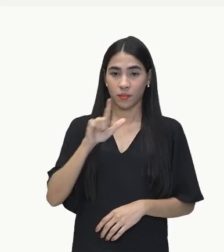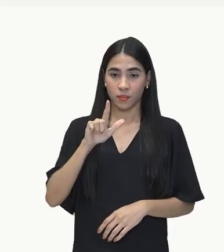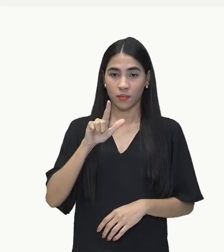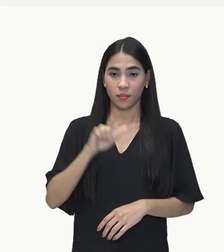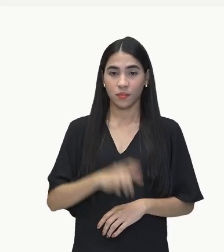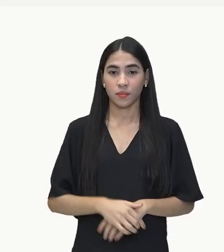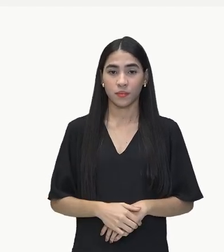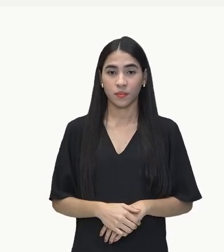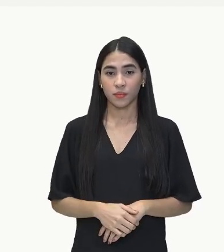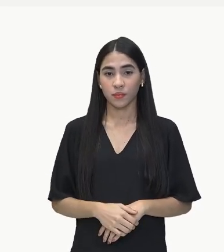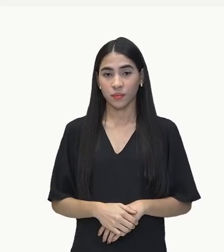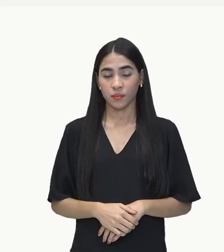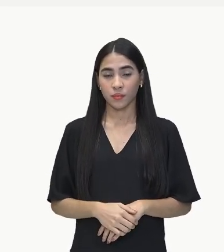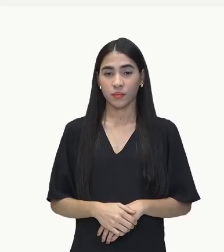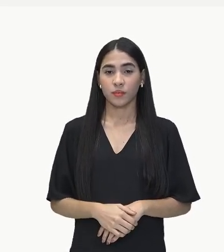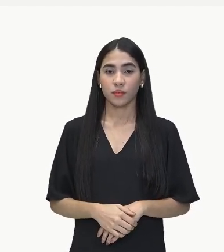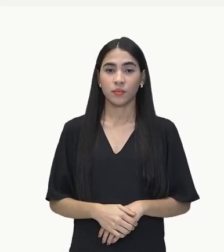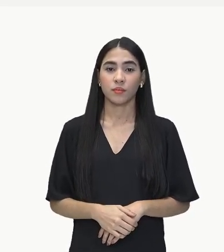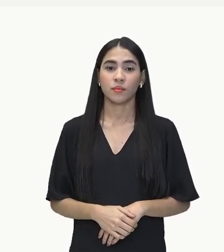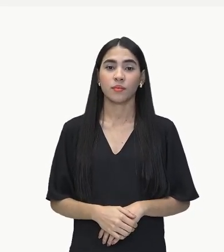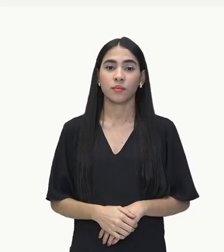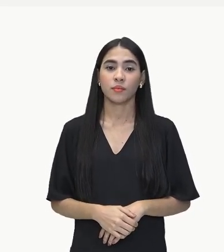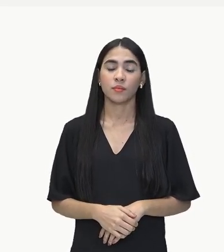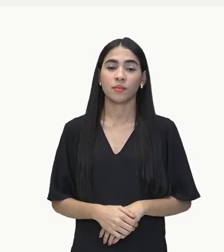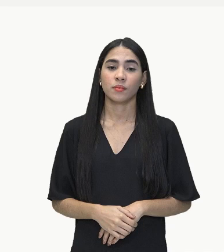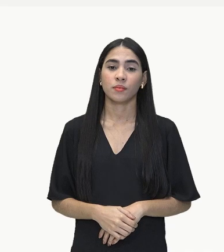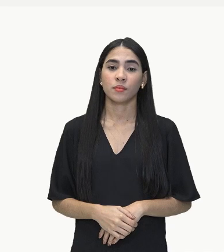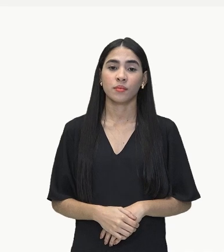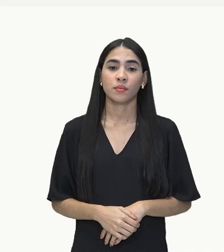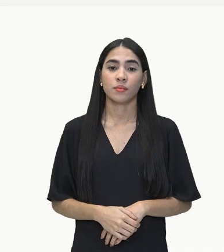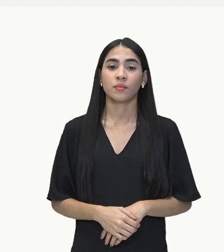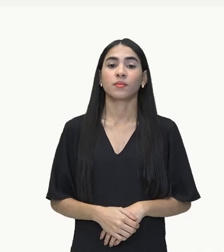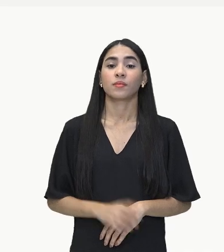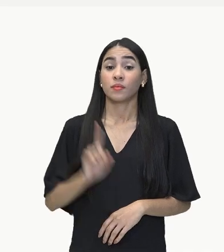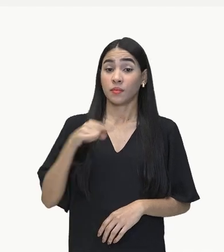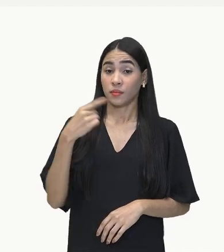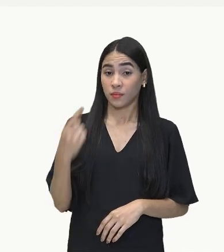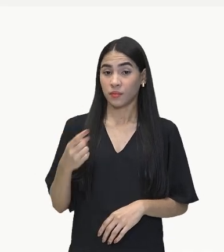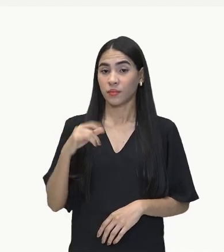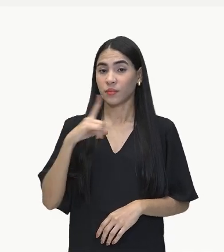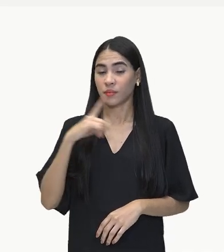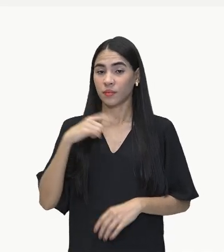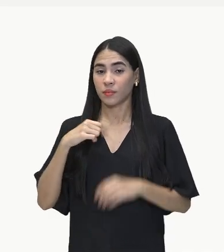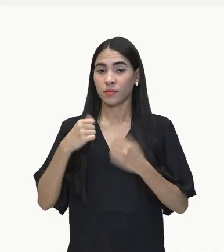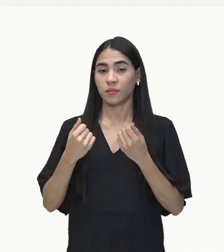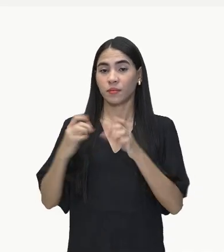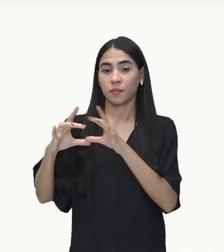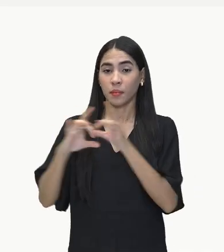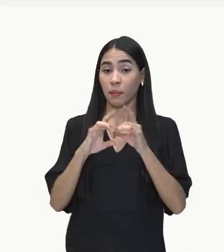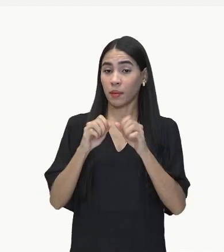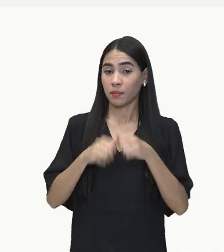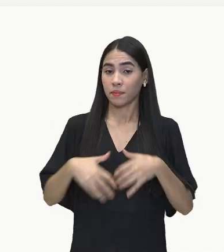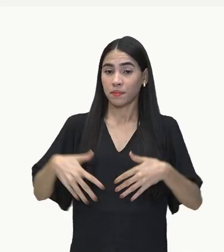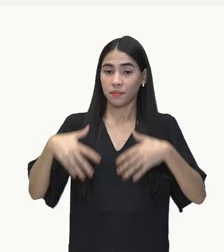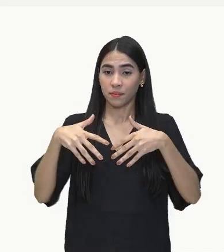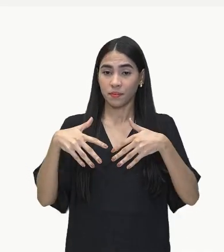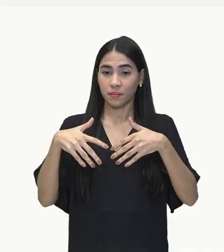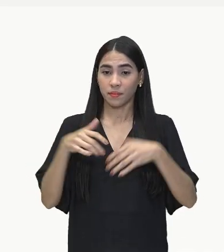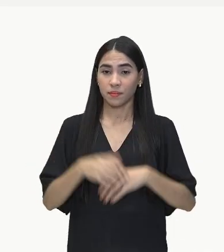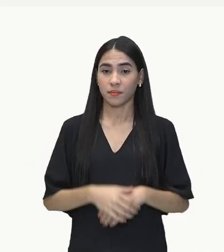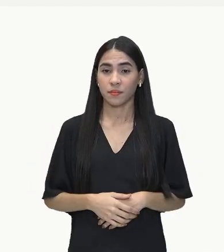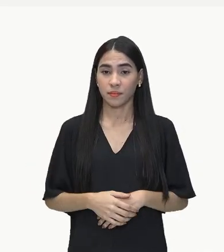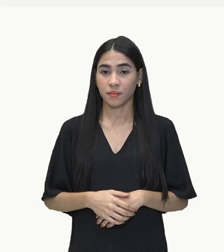Olha aí, propenal. E aqui eu já tenho uma cadeia ramificada, né? Então,